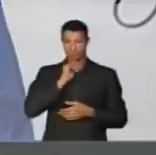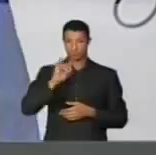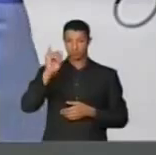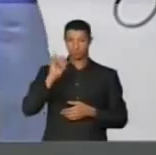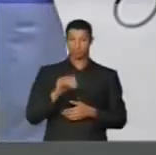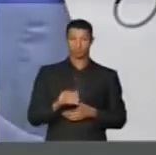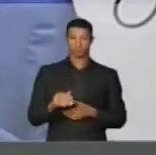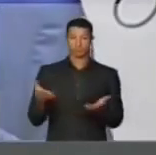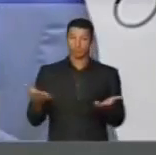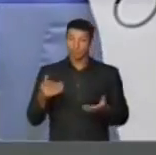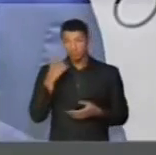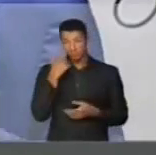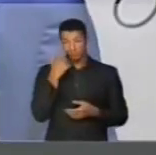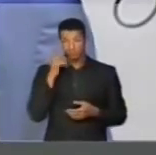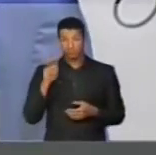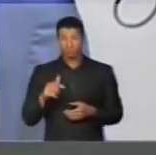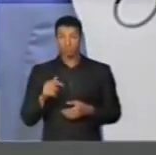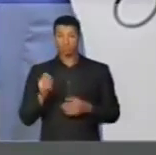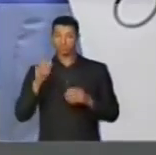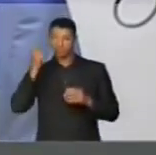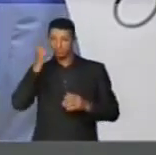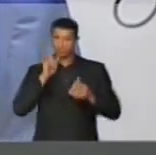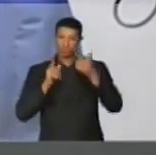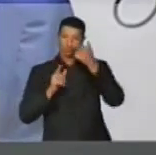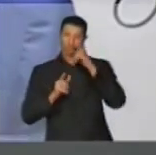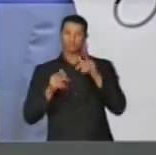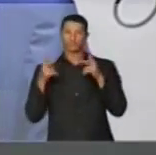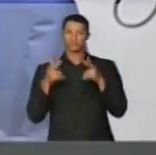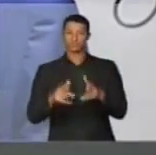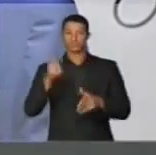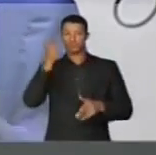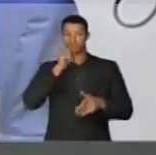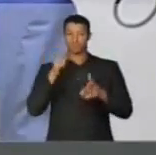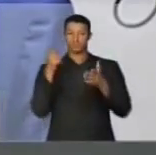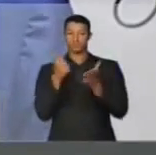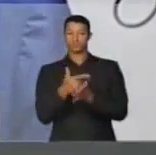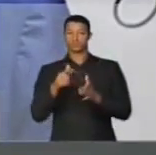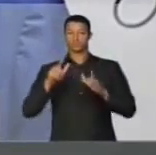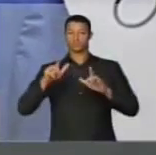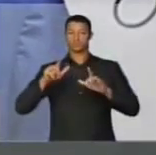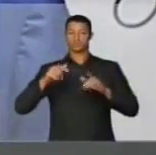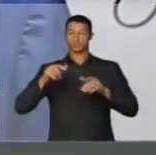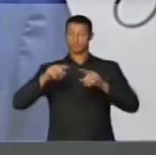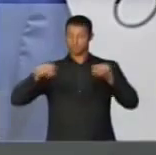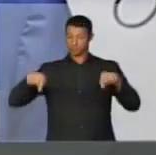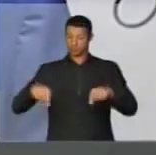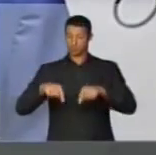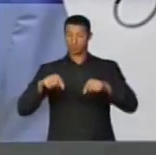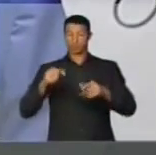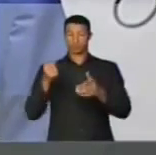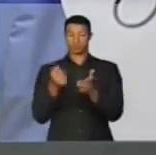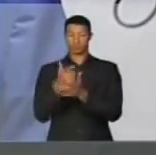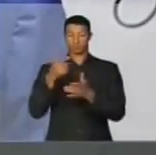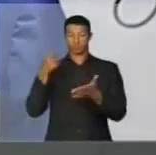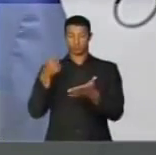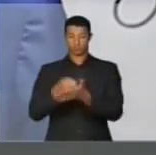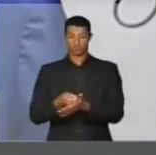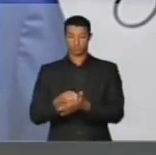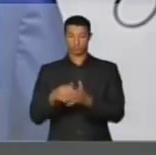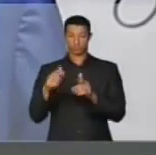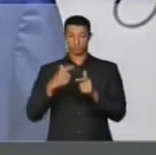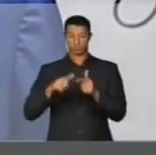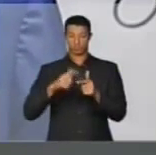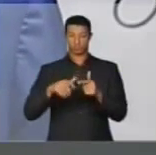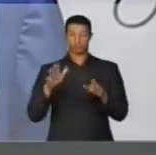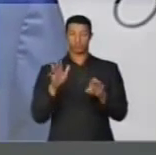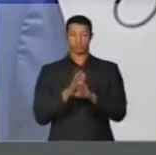deputado, olha, essa conquista é como a de quem compra um lote na Lua. Compra, paga, o problema é